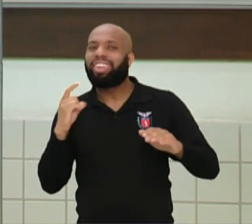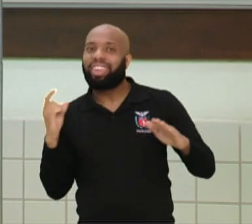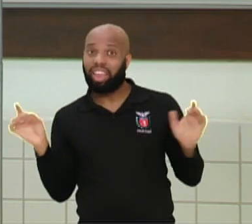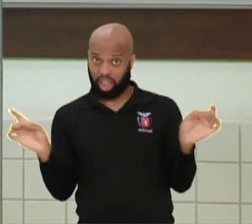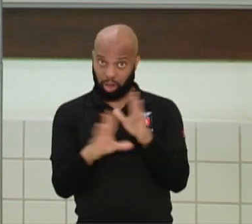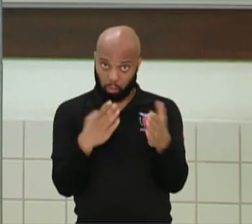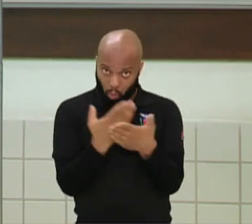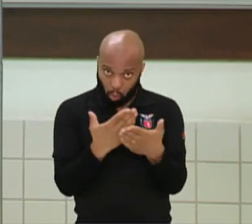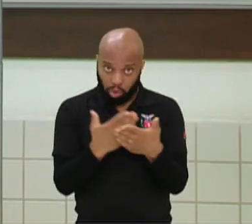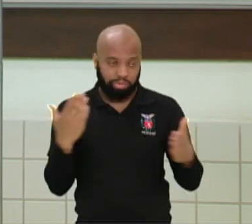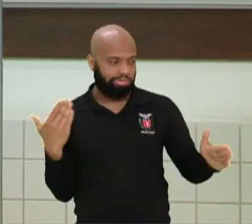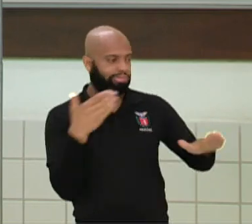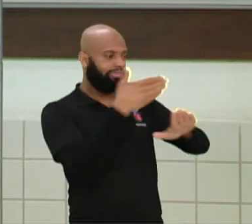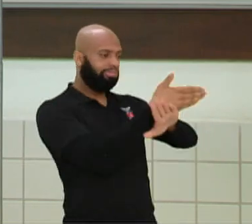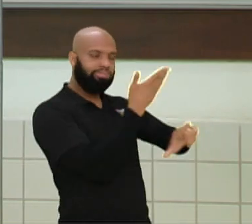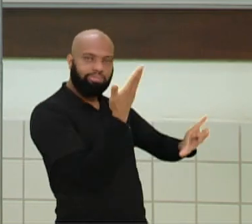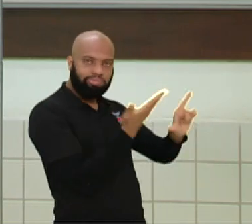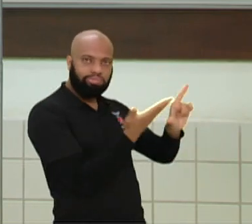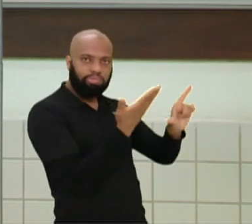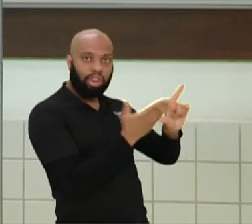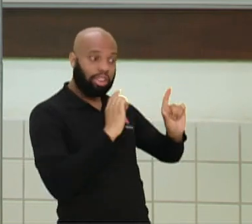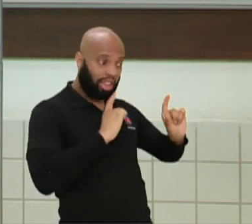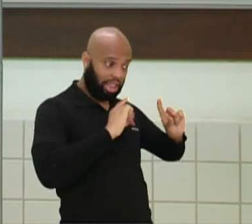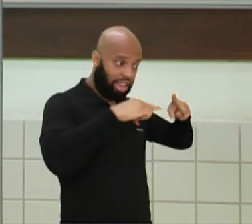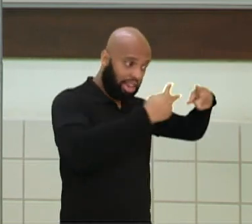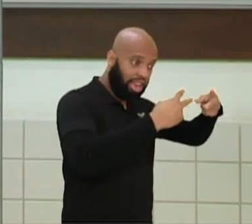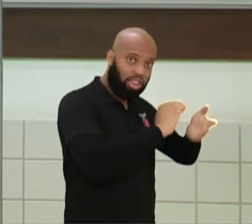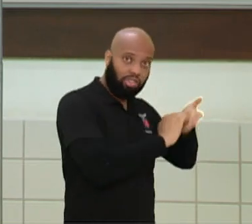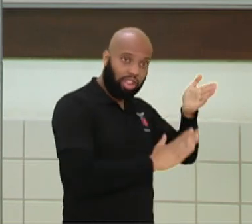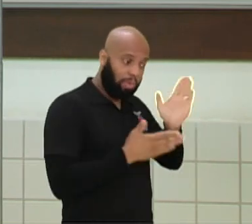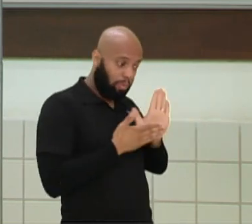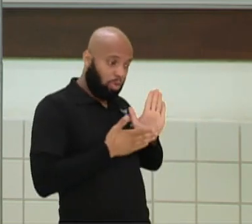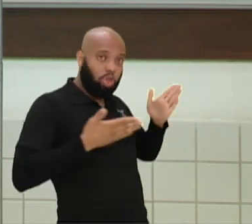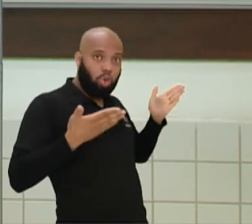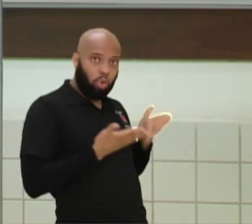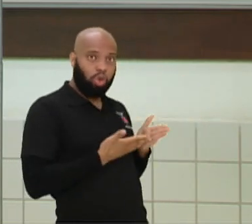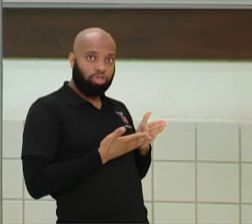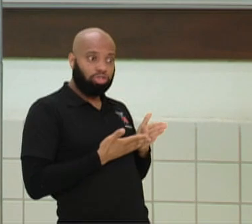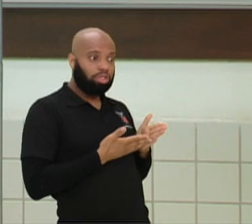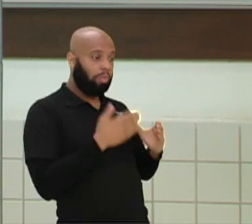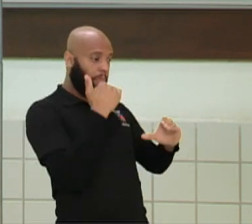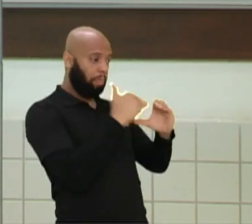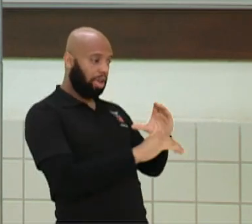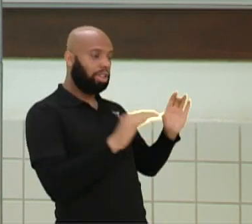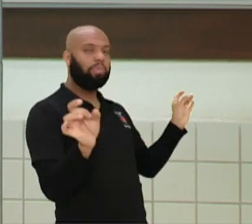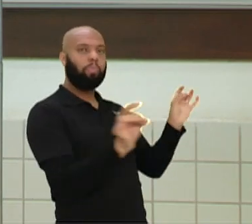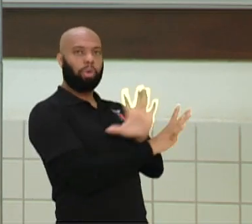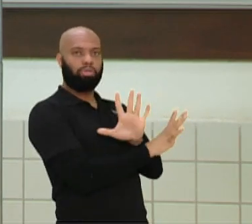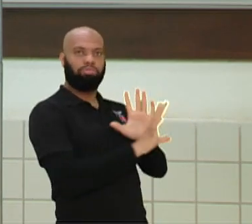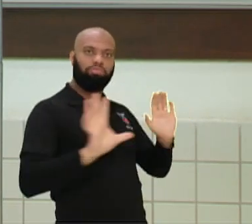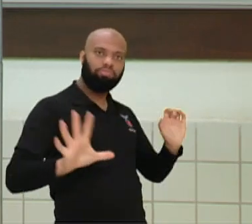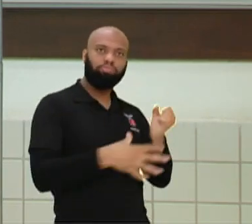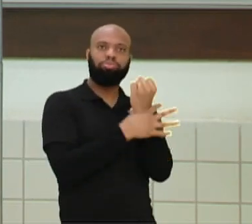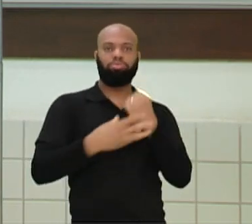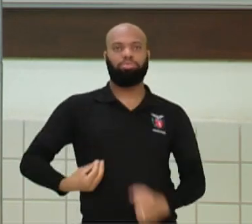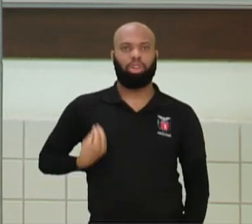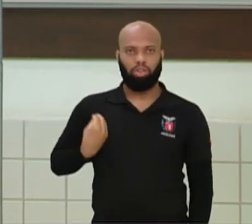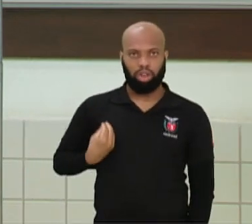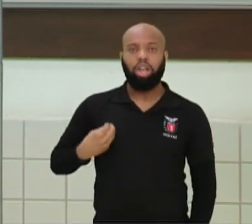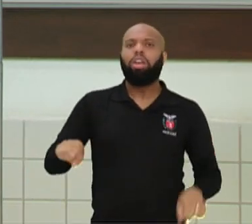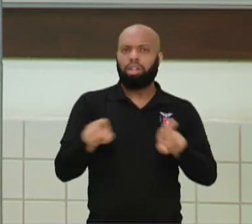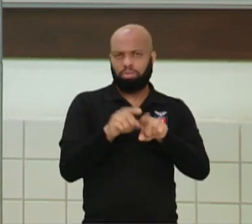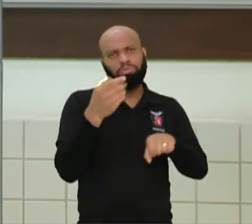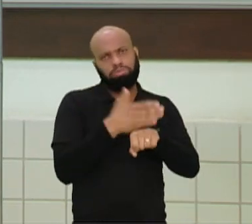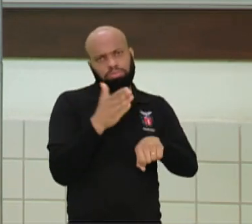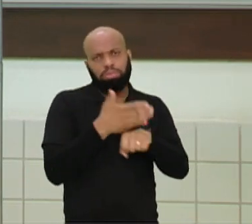Class, fazer a atividade que é proposta para a aula de hoje, para que a sua presença fique garantida e que você possa praticar também, porque além dos exercícios